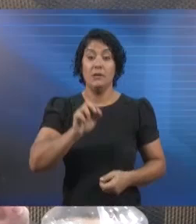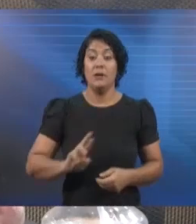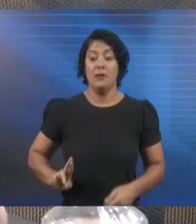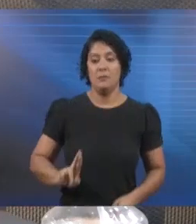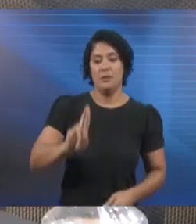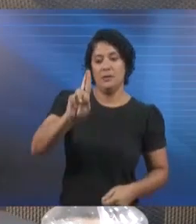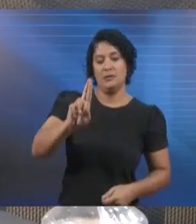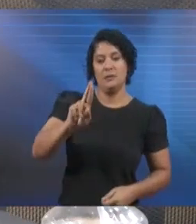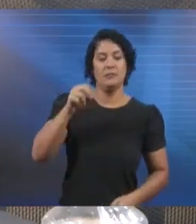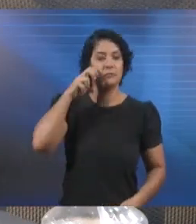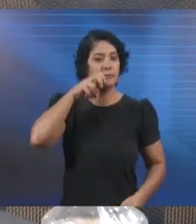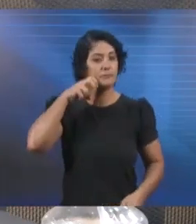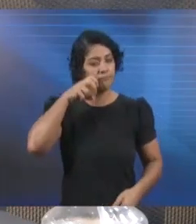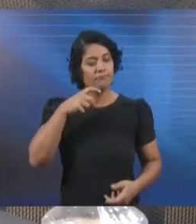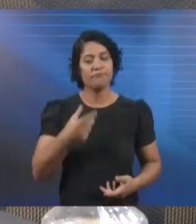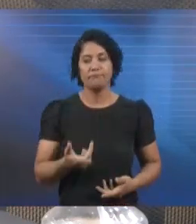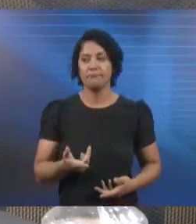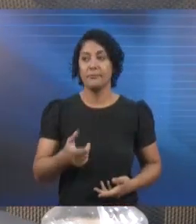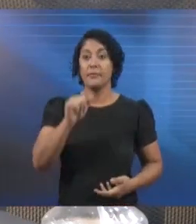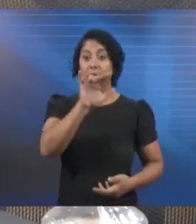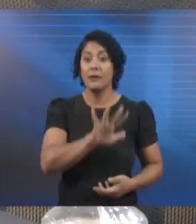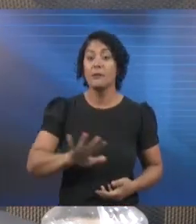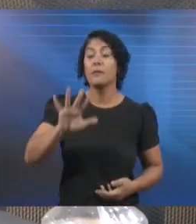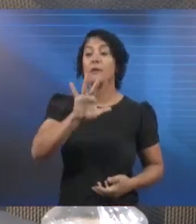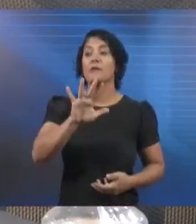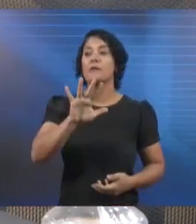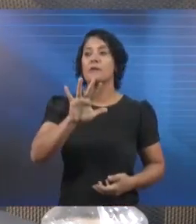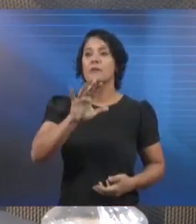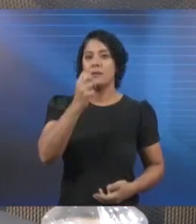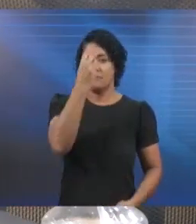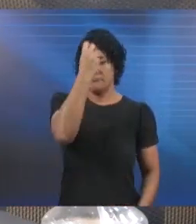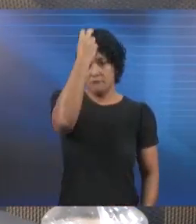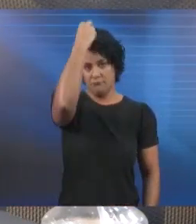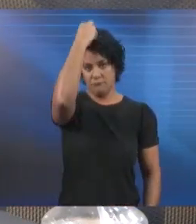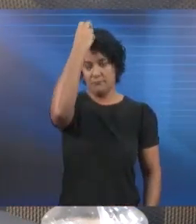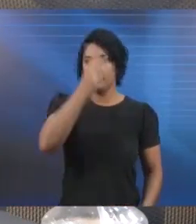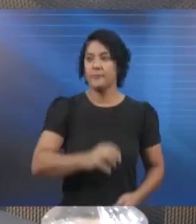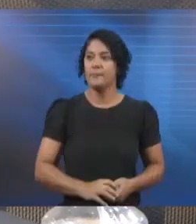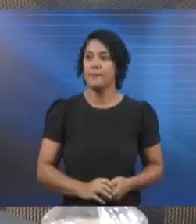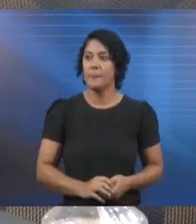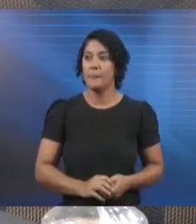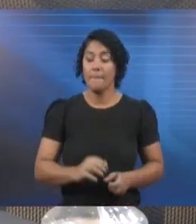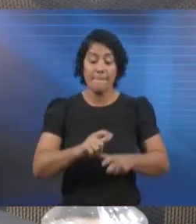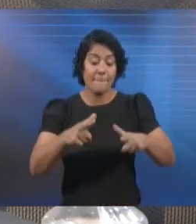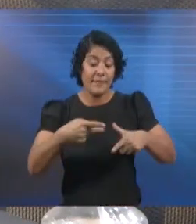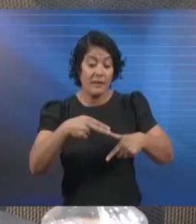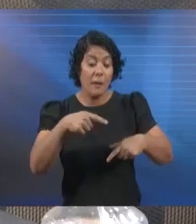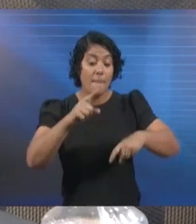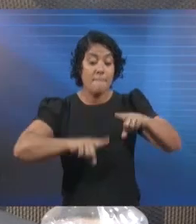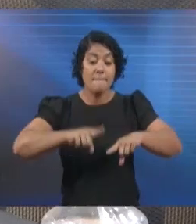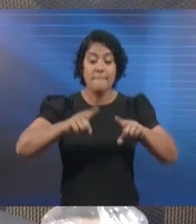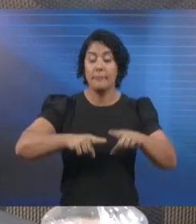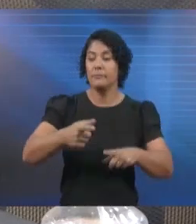Natal certamente essa imagem é a imagem do Morro do Careca que é o maior patrimônio